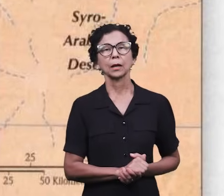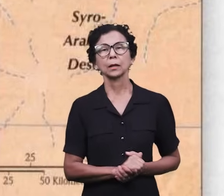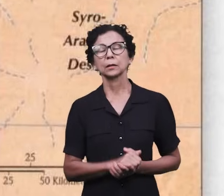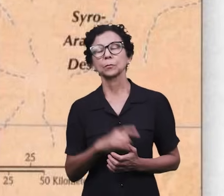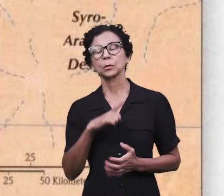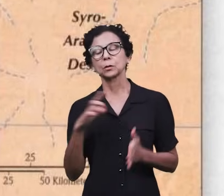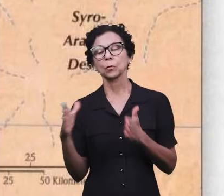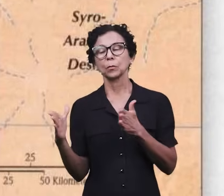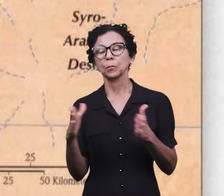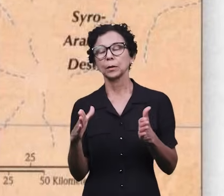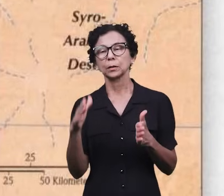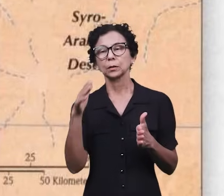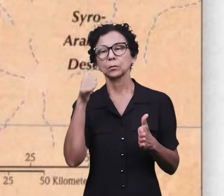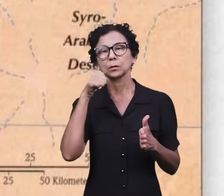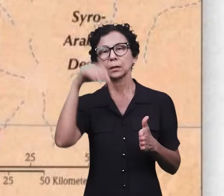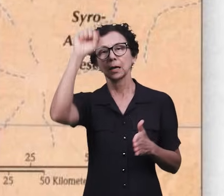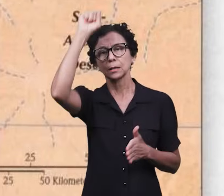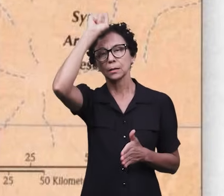em Hebrom.